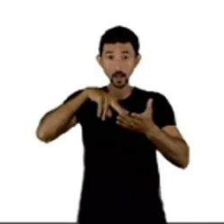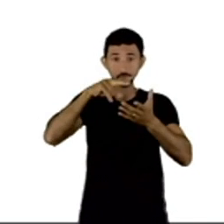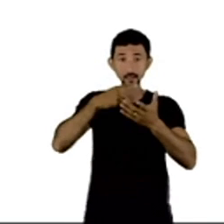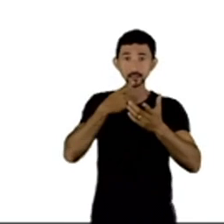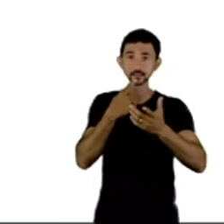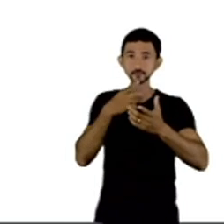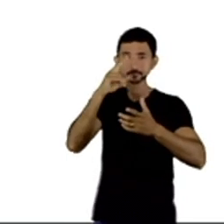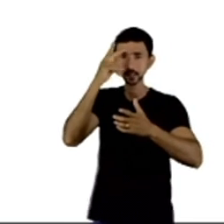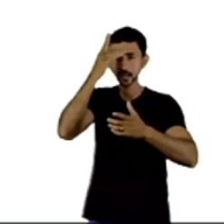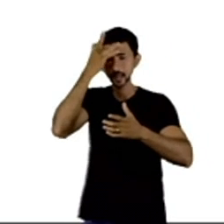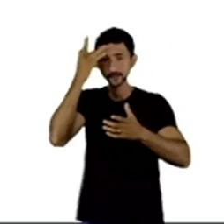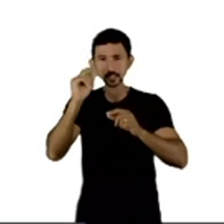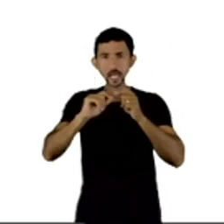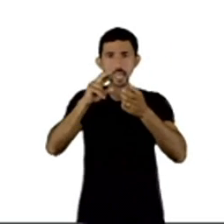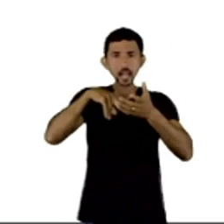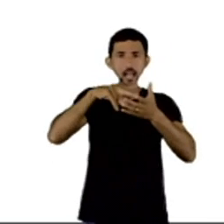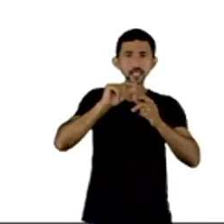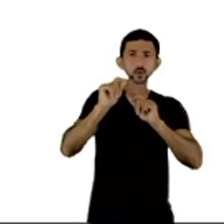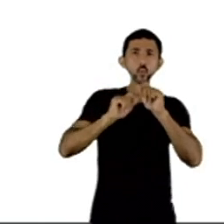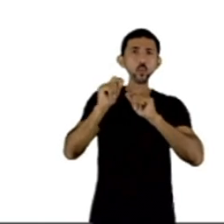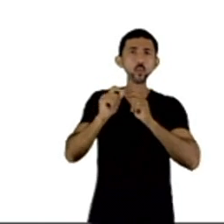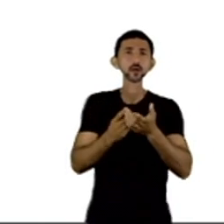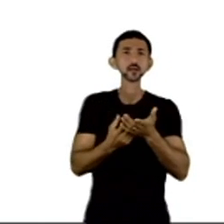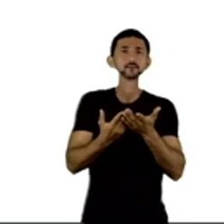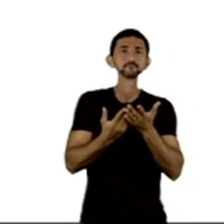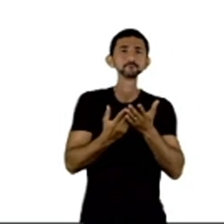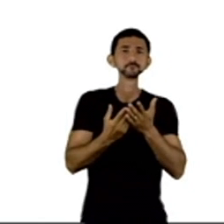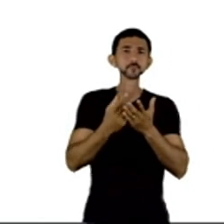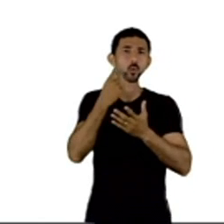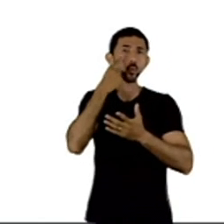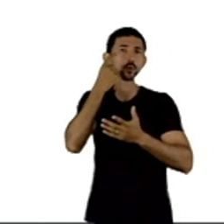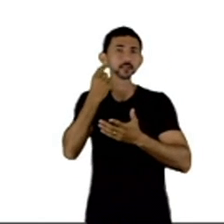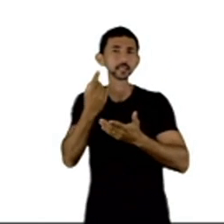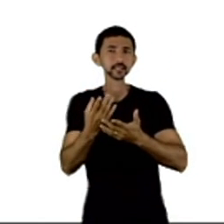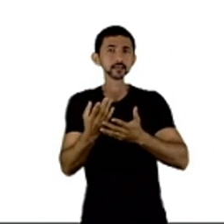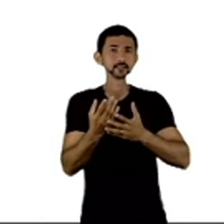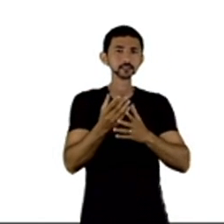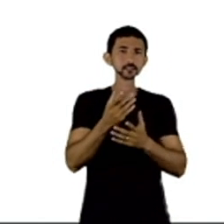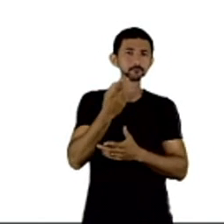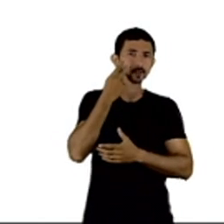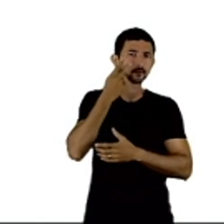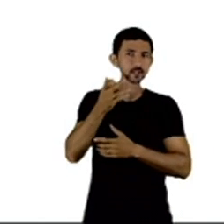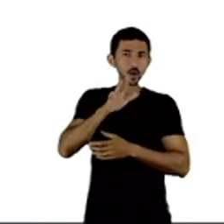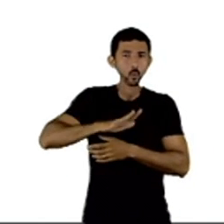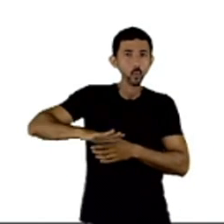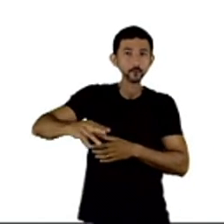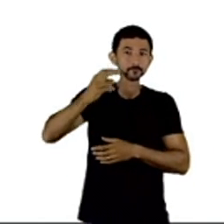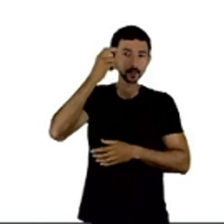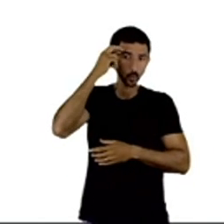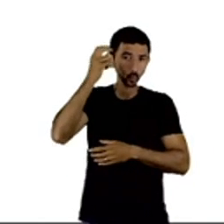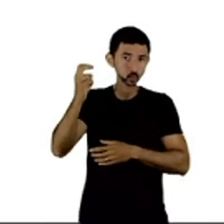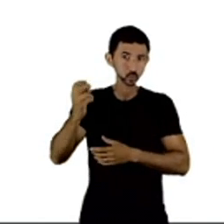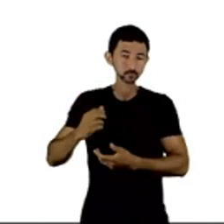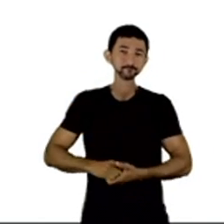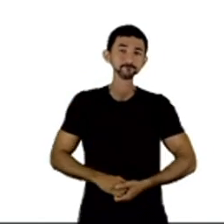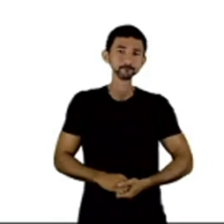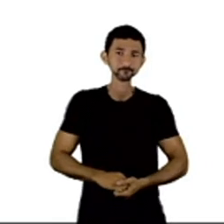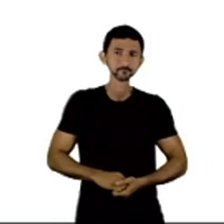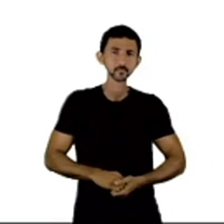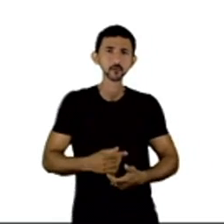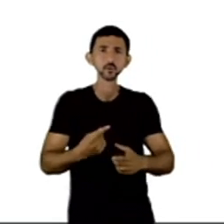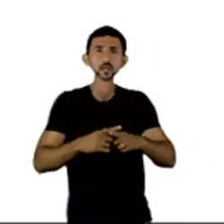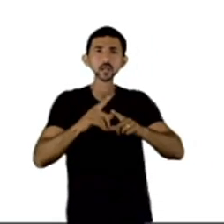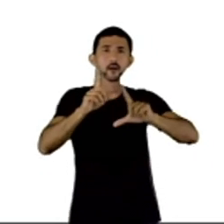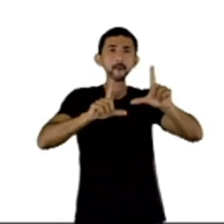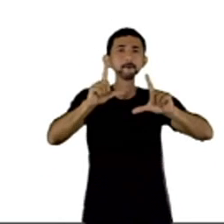está por trás, tá, desta realidade que visita o cenário cultural. Tá? Por que